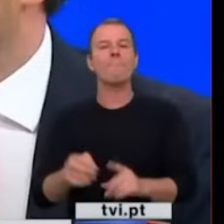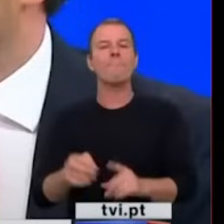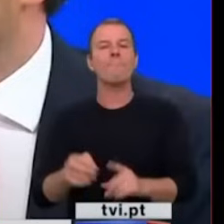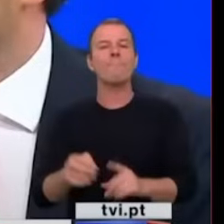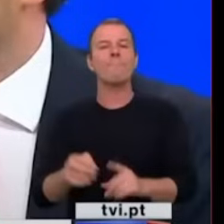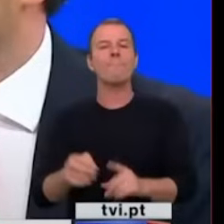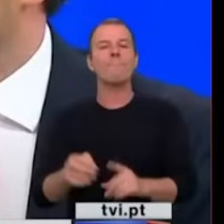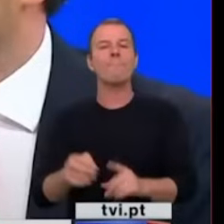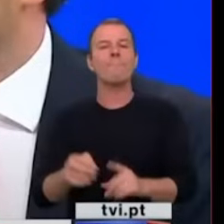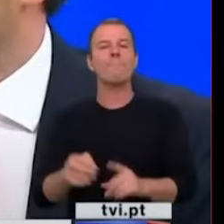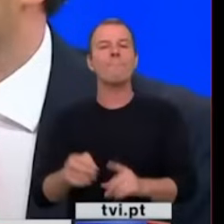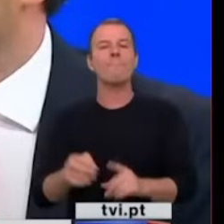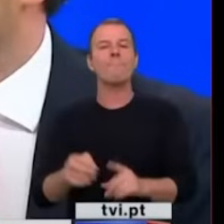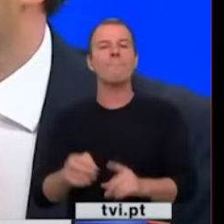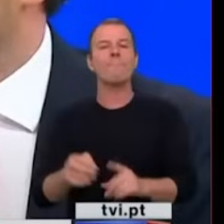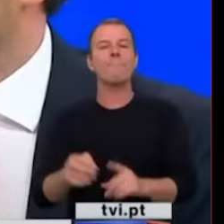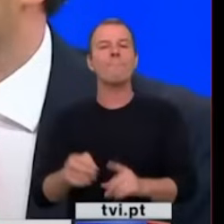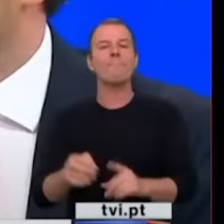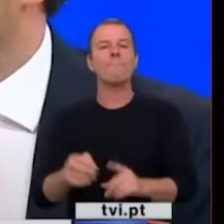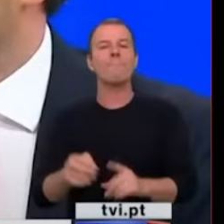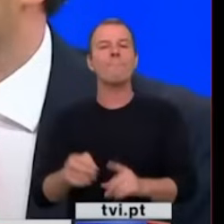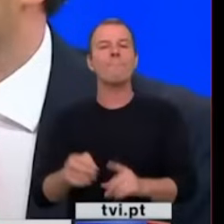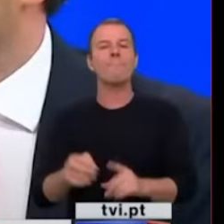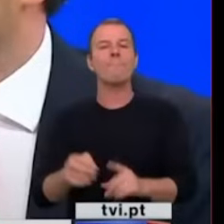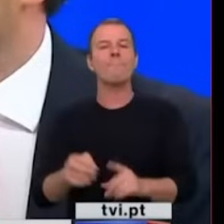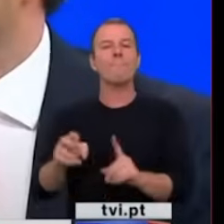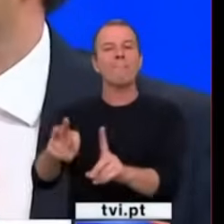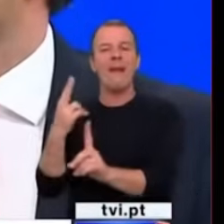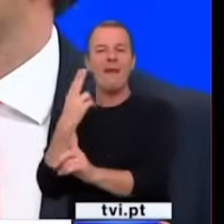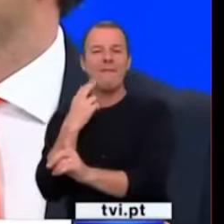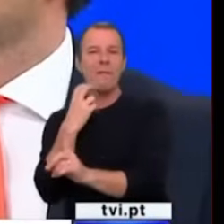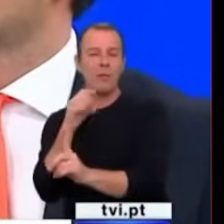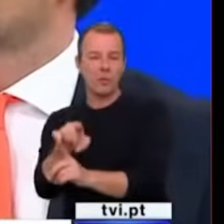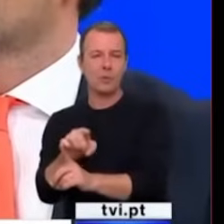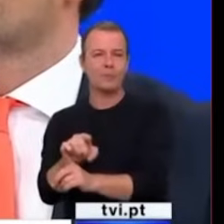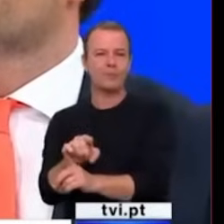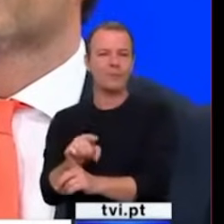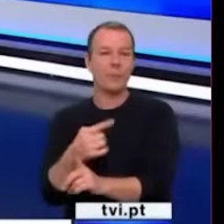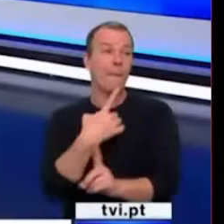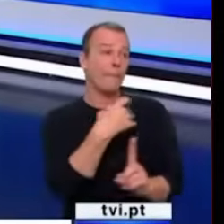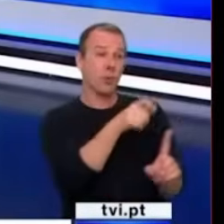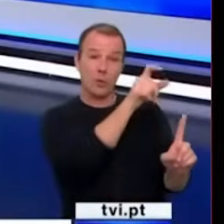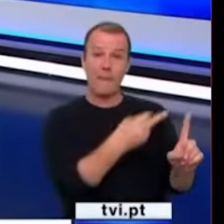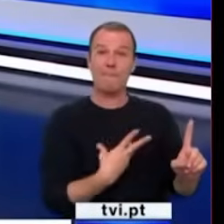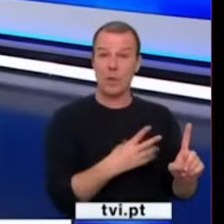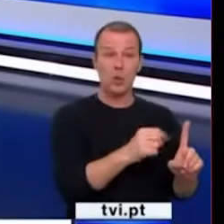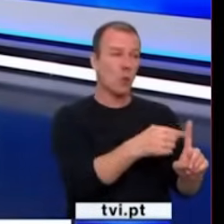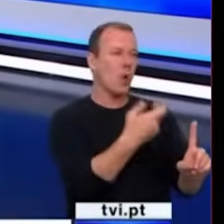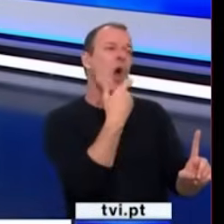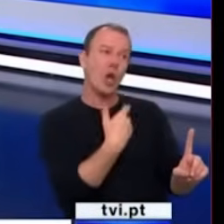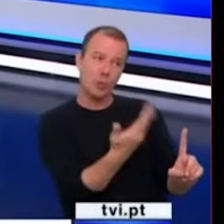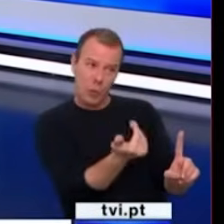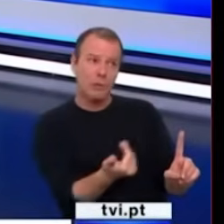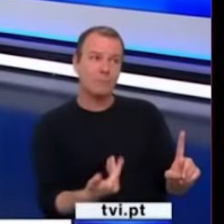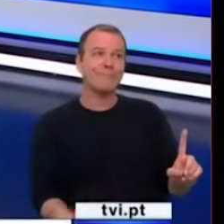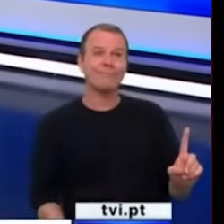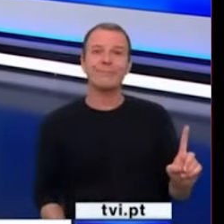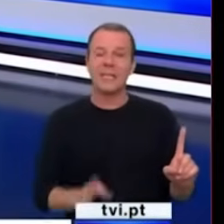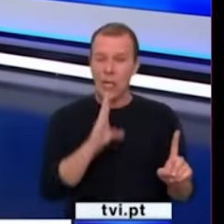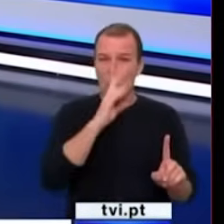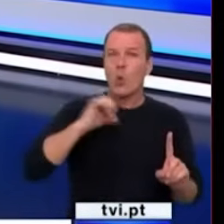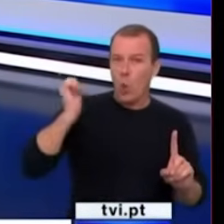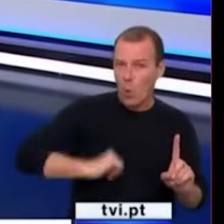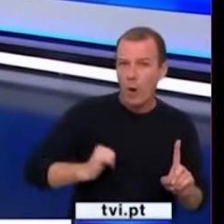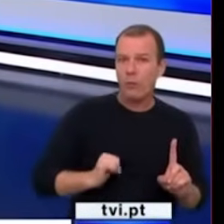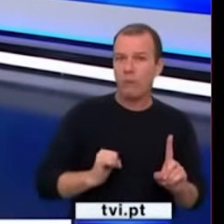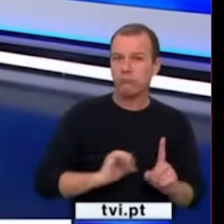detalhar alguma coisa é que eu não ouvi o gajo detalhar uma única vez gostaríamos de ouvir a resposta se ess se concorda ou não com o aumento de penas